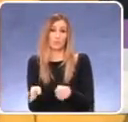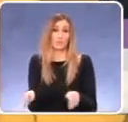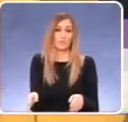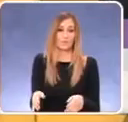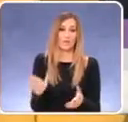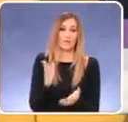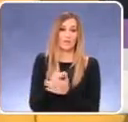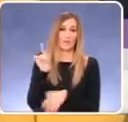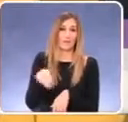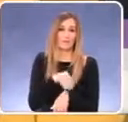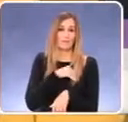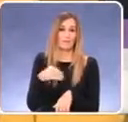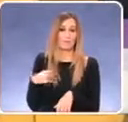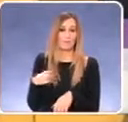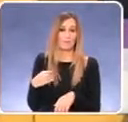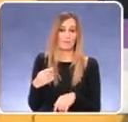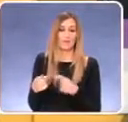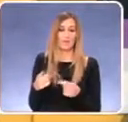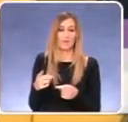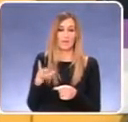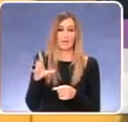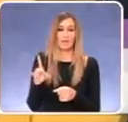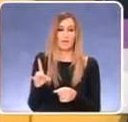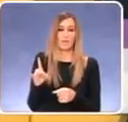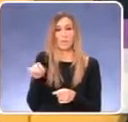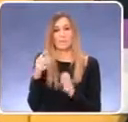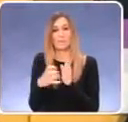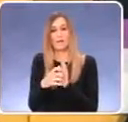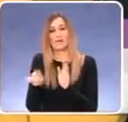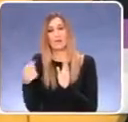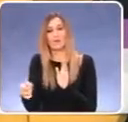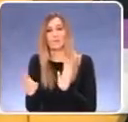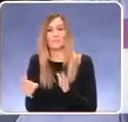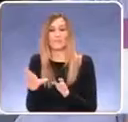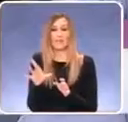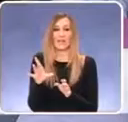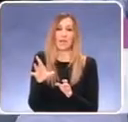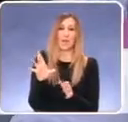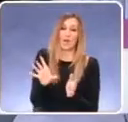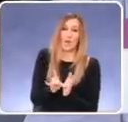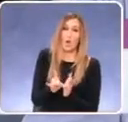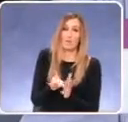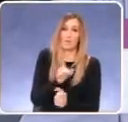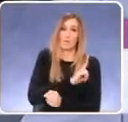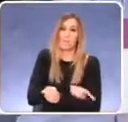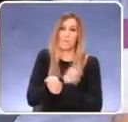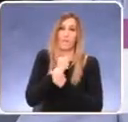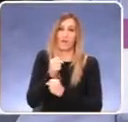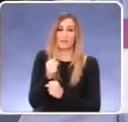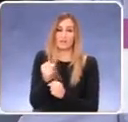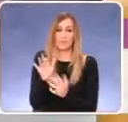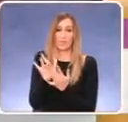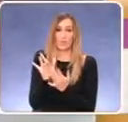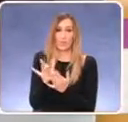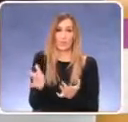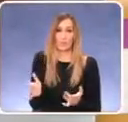Até ir ao dentista, não é? Não, então, não tem que ser super cola 3, pode ser outra marca qualquer. Tem é que ser uma super cola dessas. Sim, daquelas que dessas, de contacto muito forte,